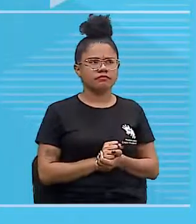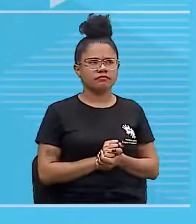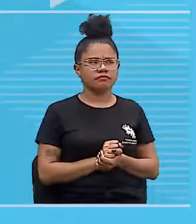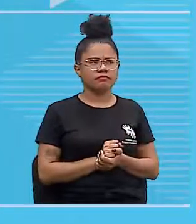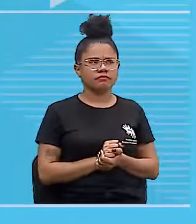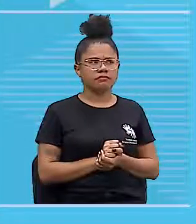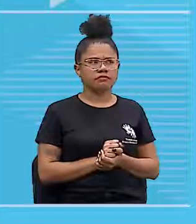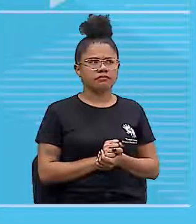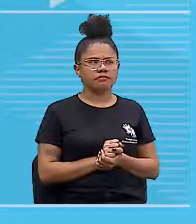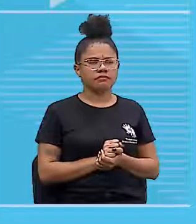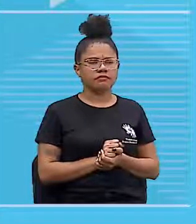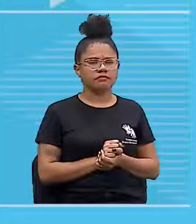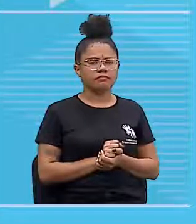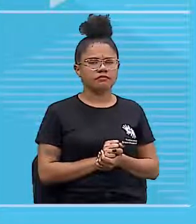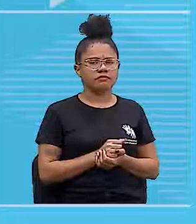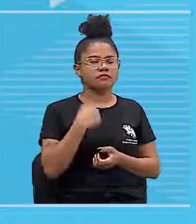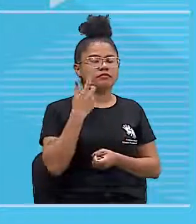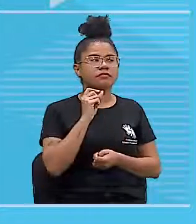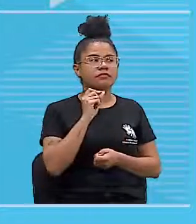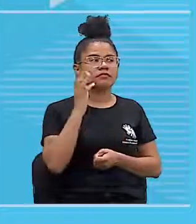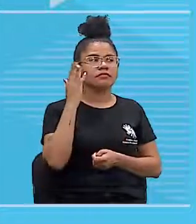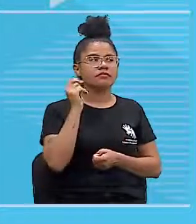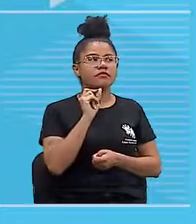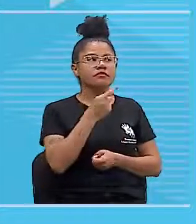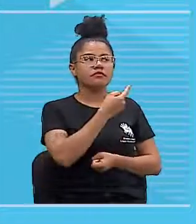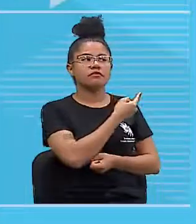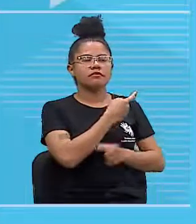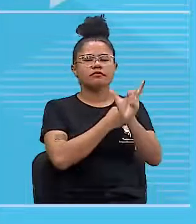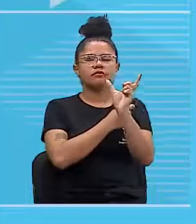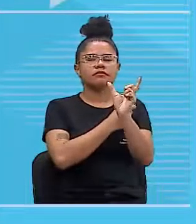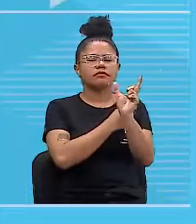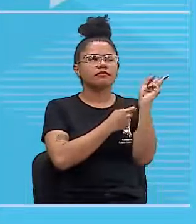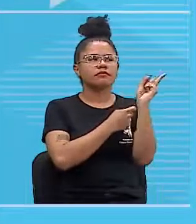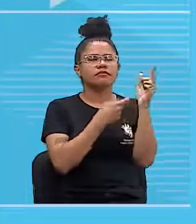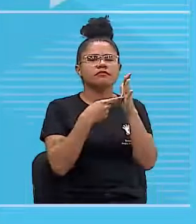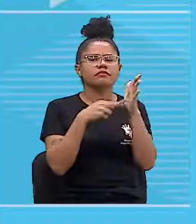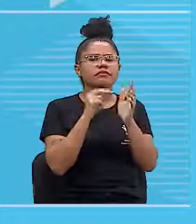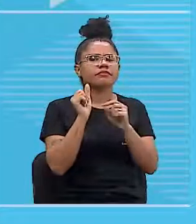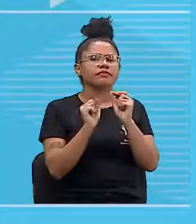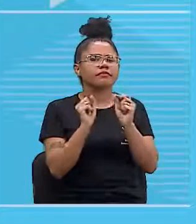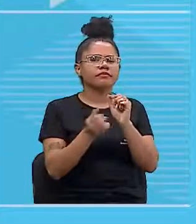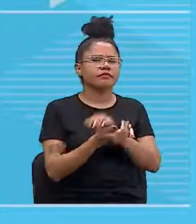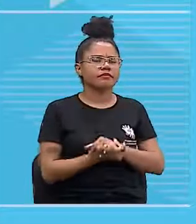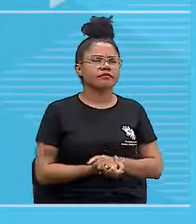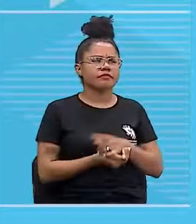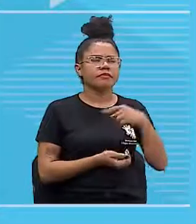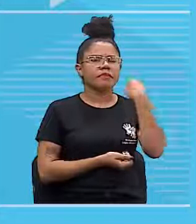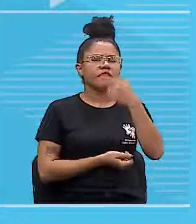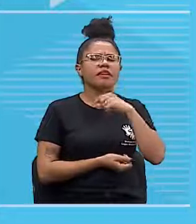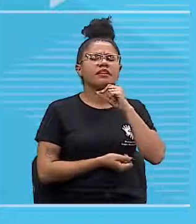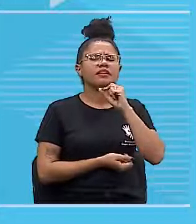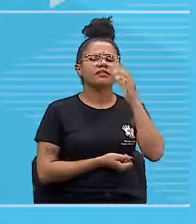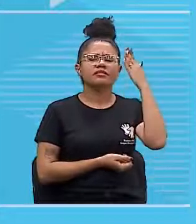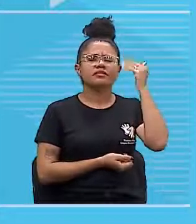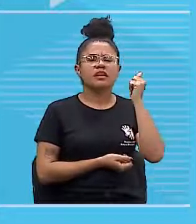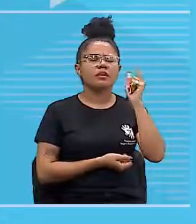isso quem sabe dizer o que é balança comercial Me ajuda aí que eu não sei não quem sabe dizer o que é